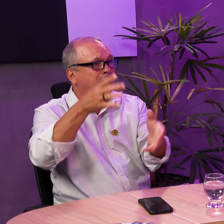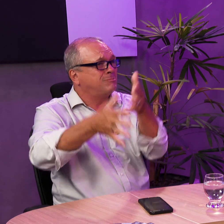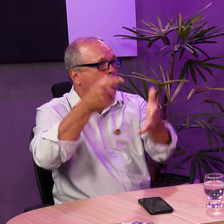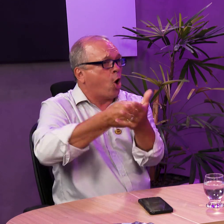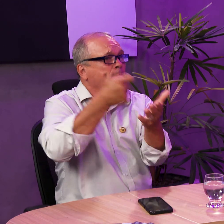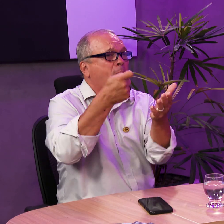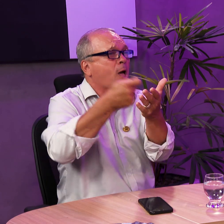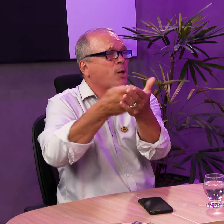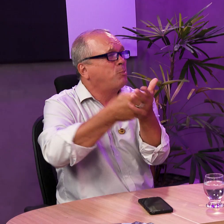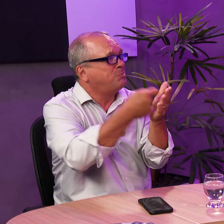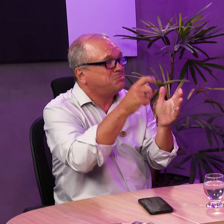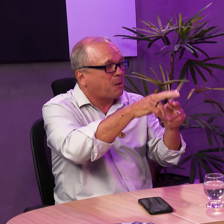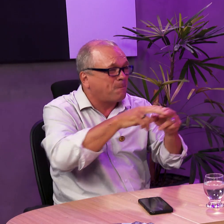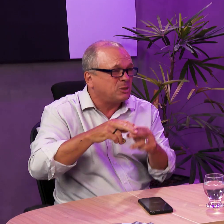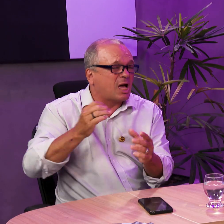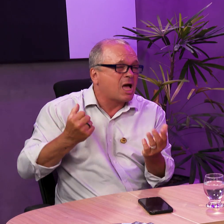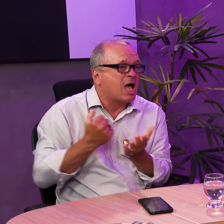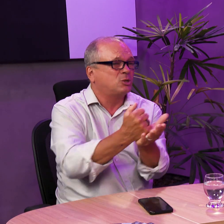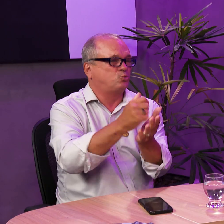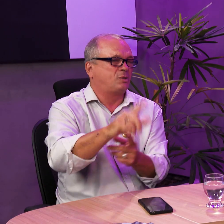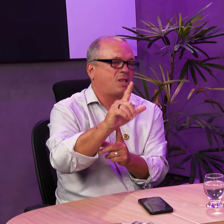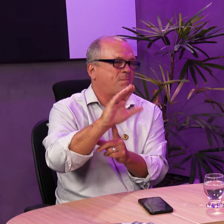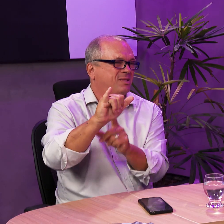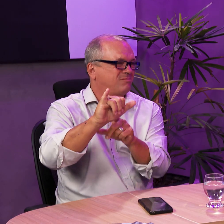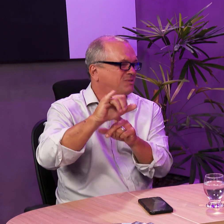gente também vê essas mudanças, né, por aí,